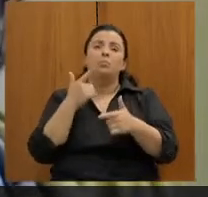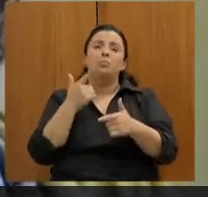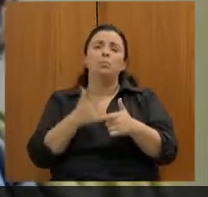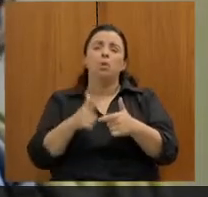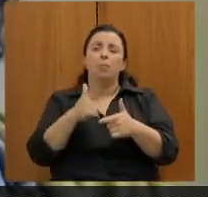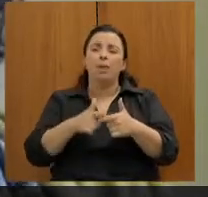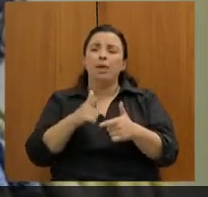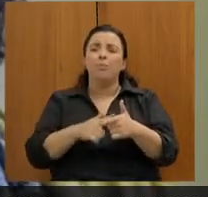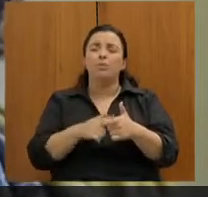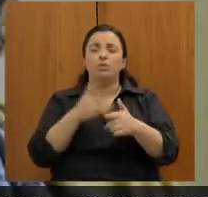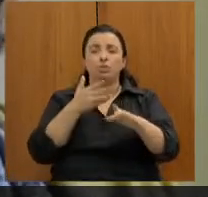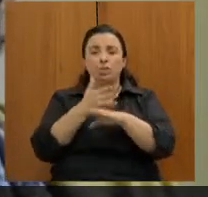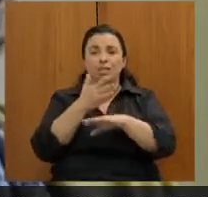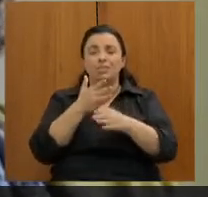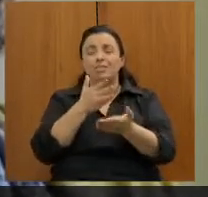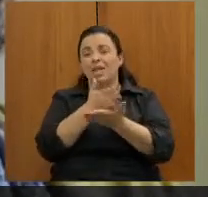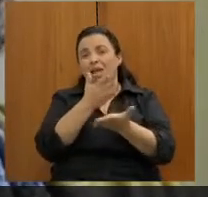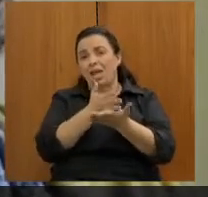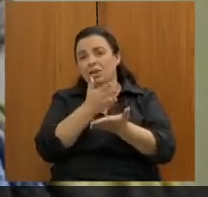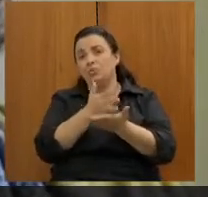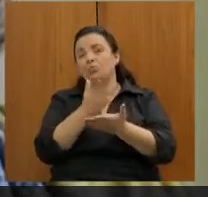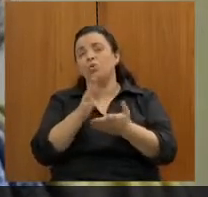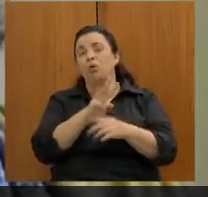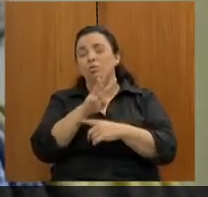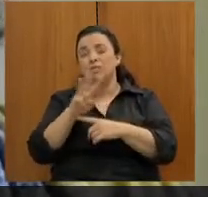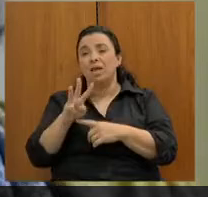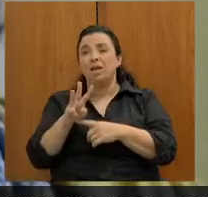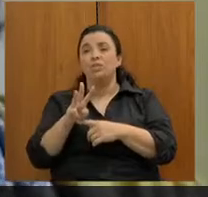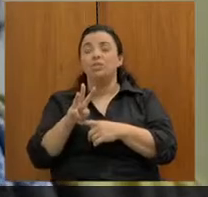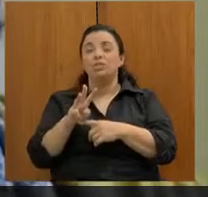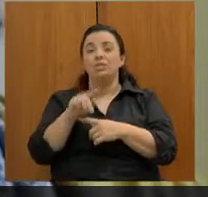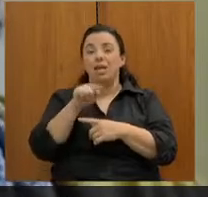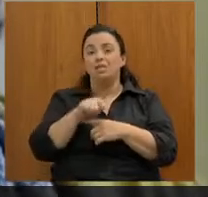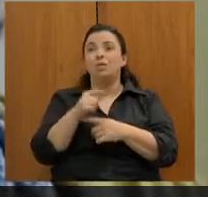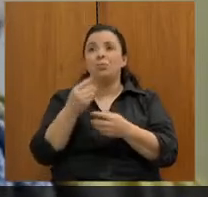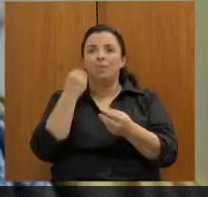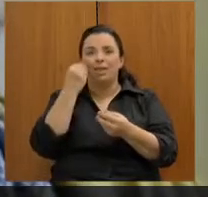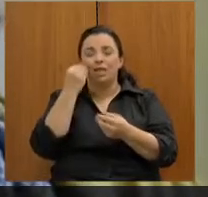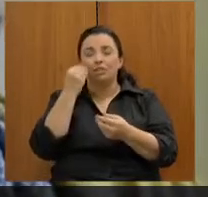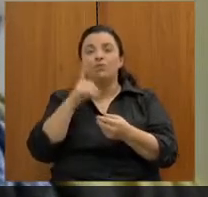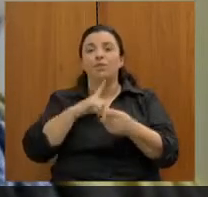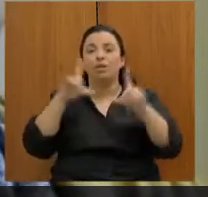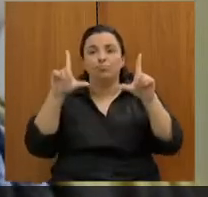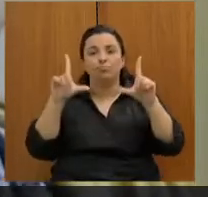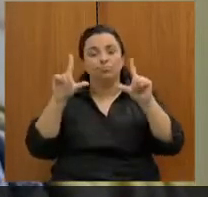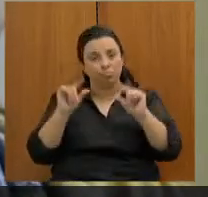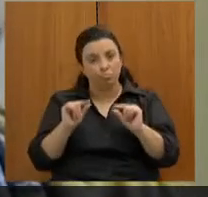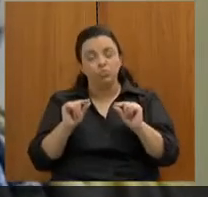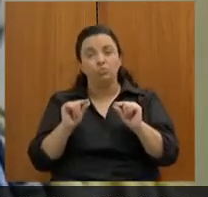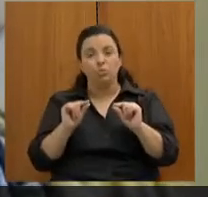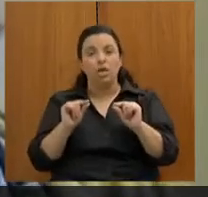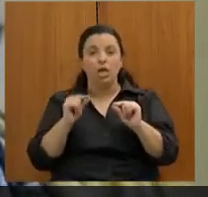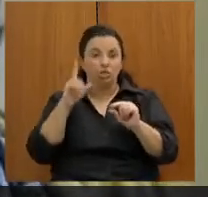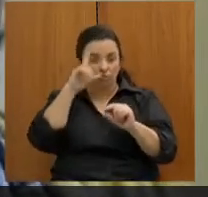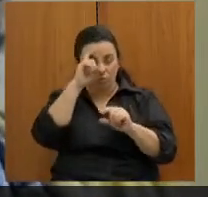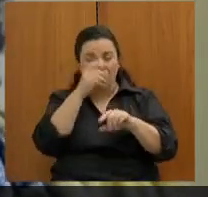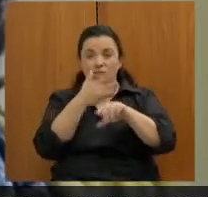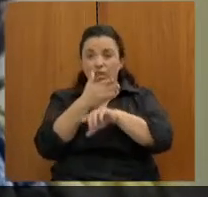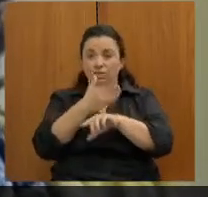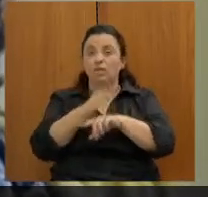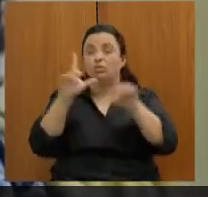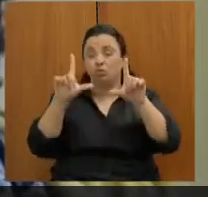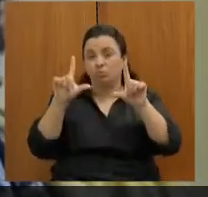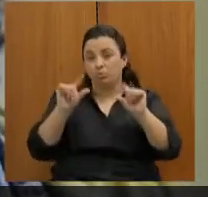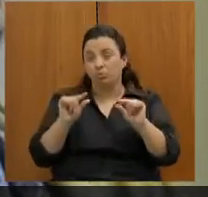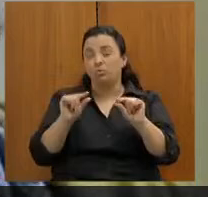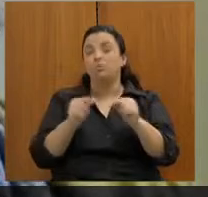equipamentos que tem Então essa é uma tentativa que a gente tem buscado suprir para superar esse